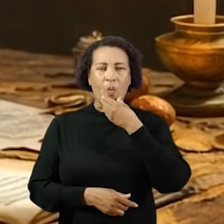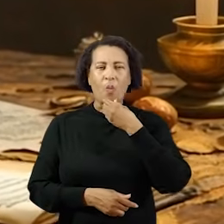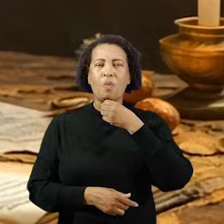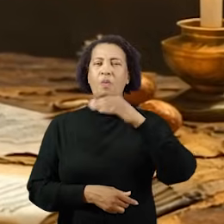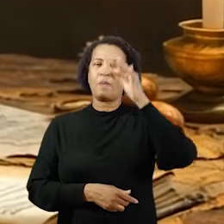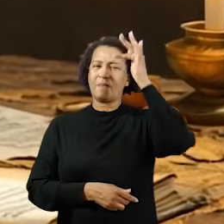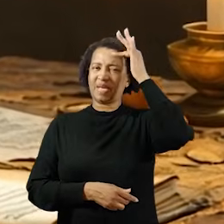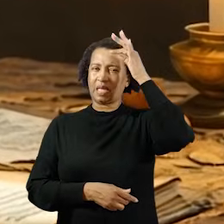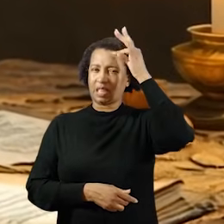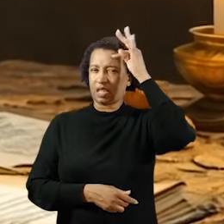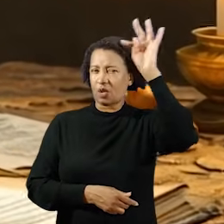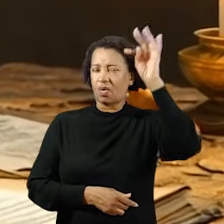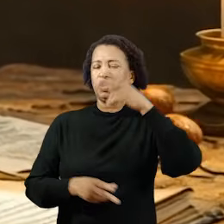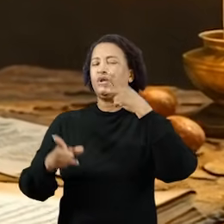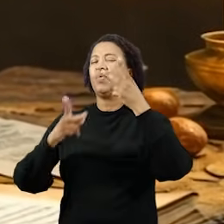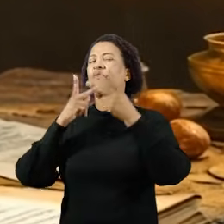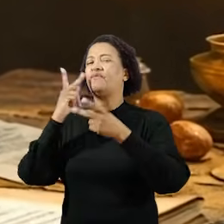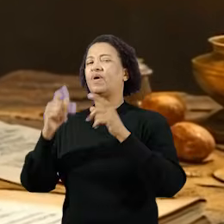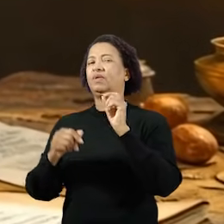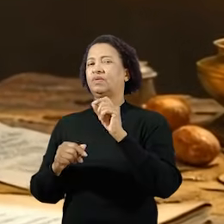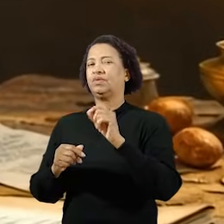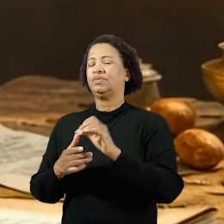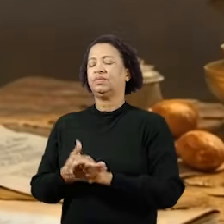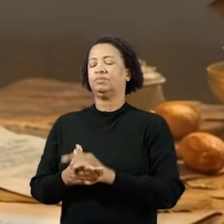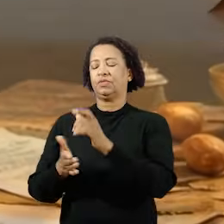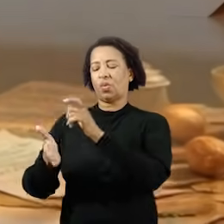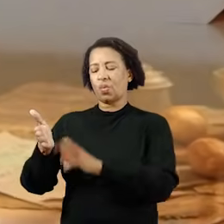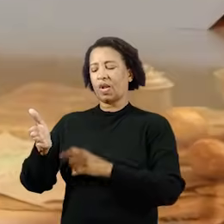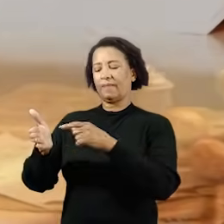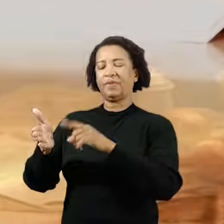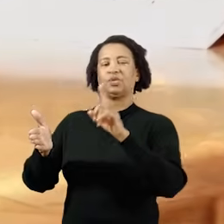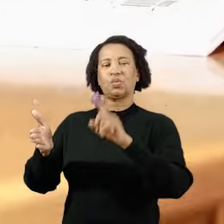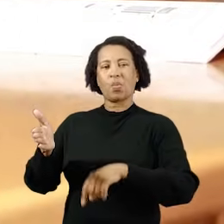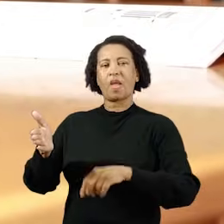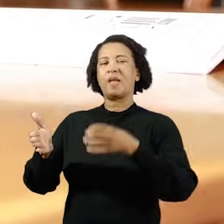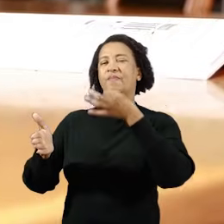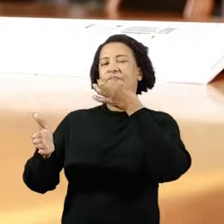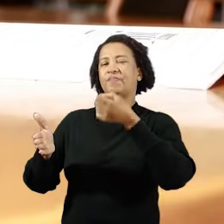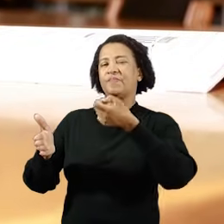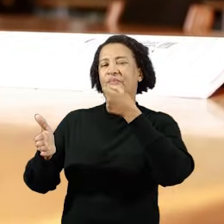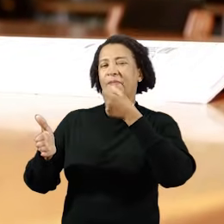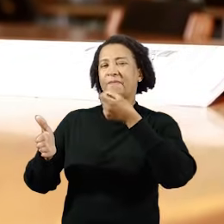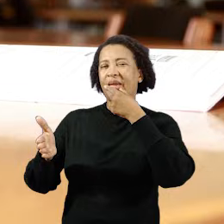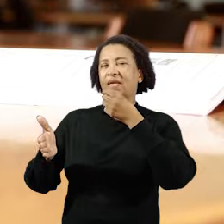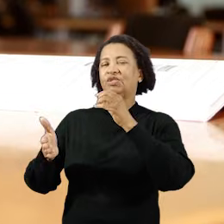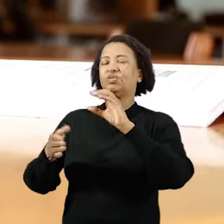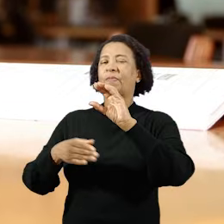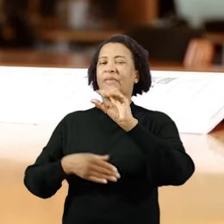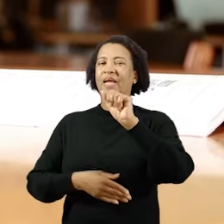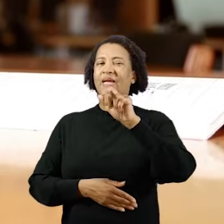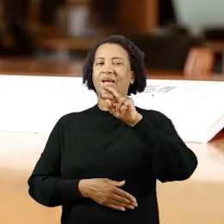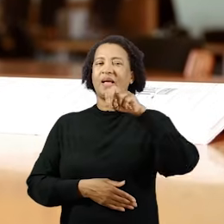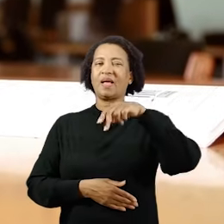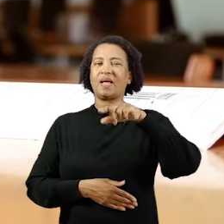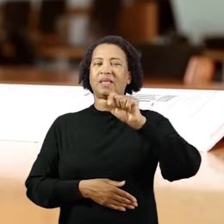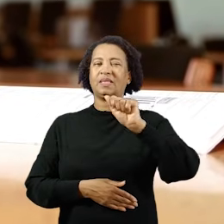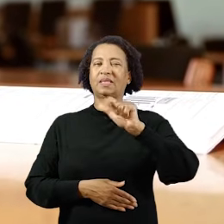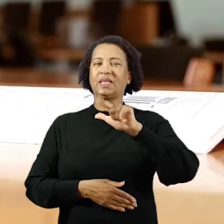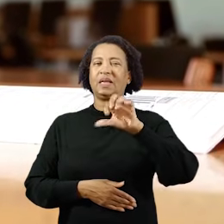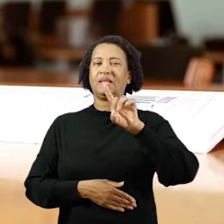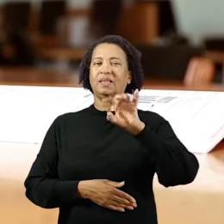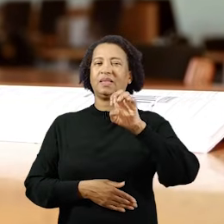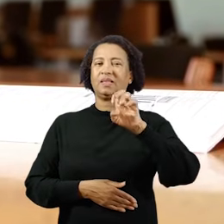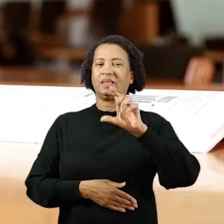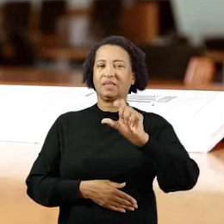primeiros capítulos de remédios para a carnalidade. No capítulo 11 da primeira carta de Paulo aos Coríntios fica claro que eles